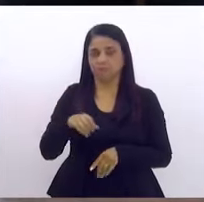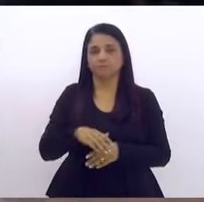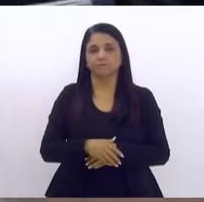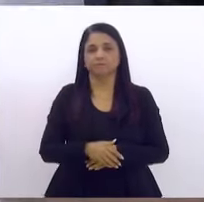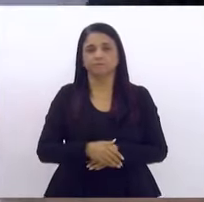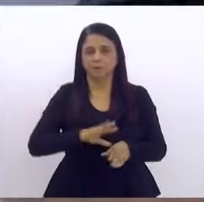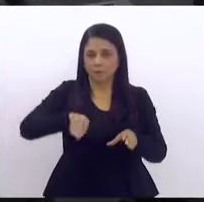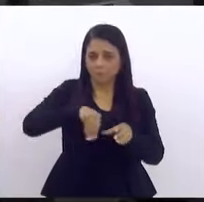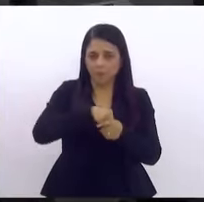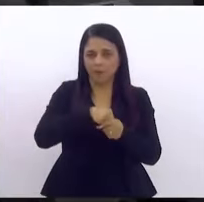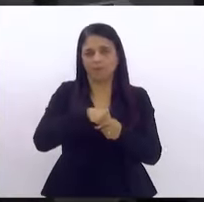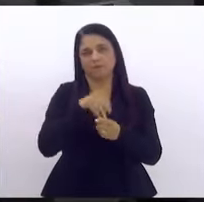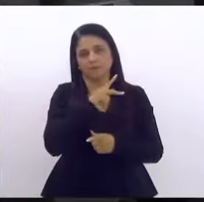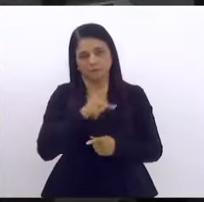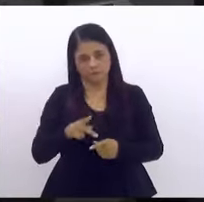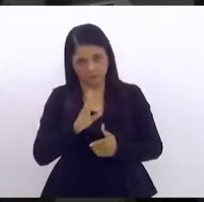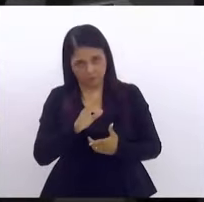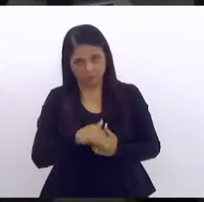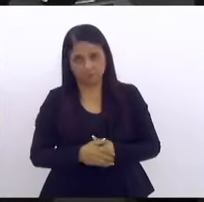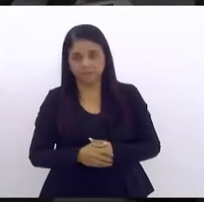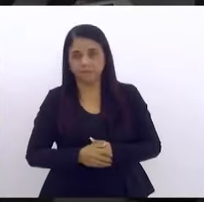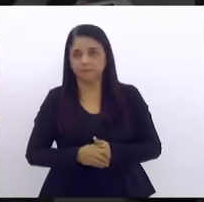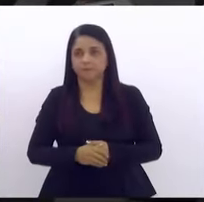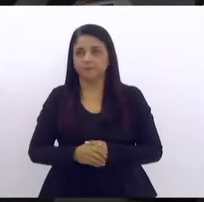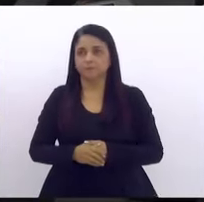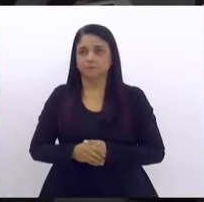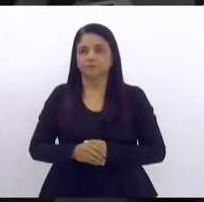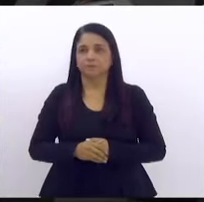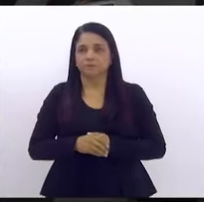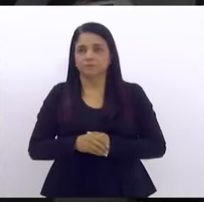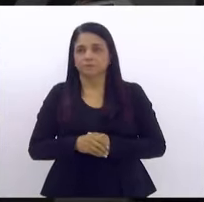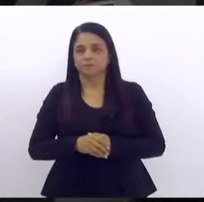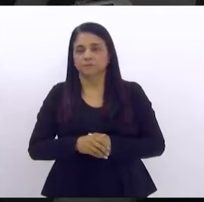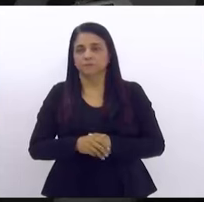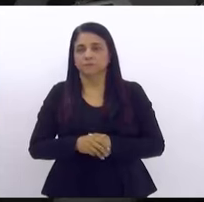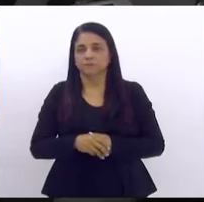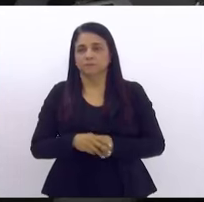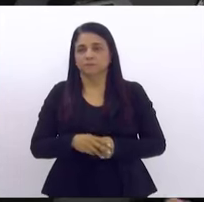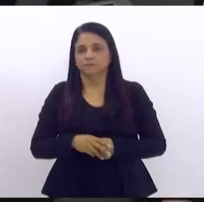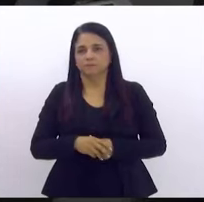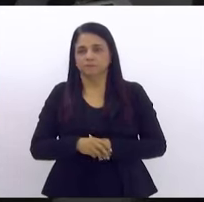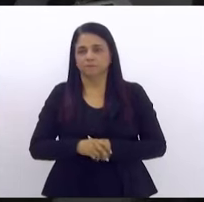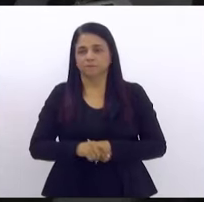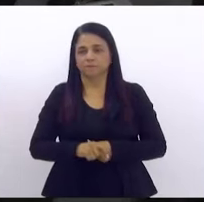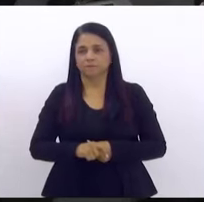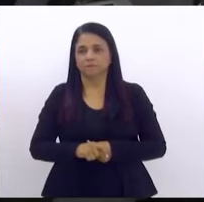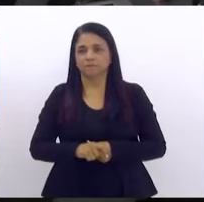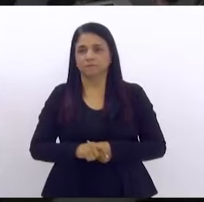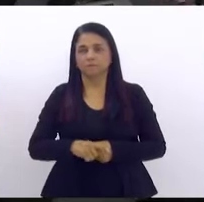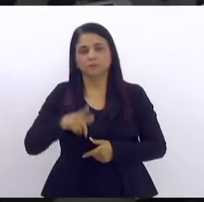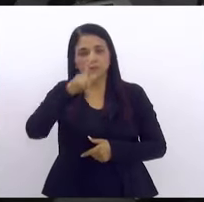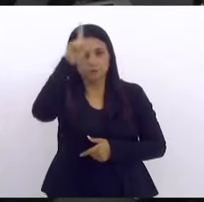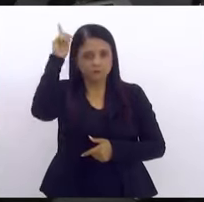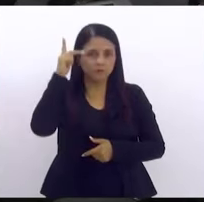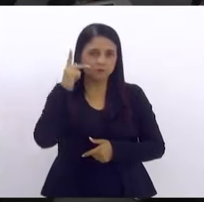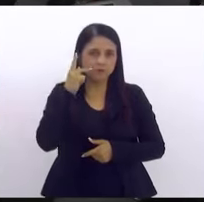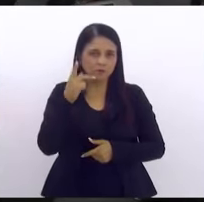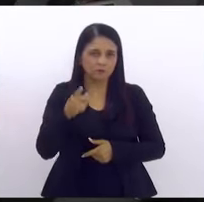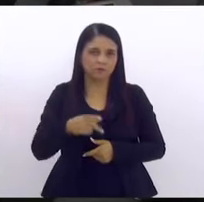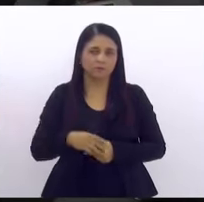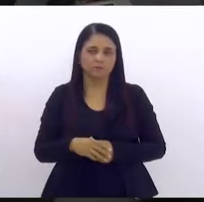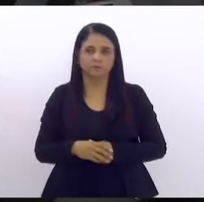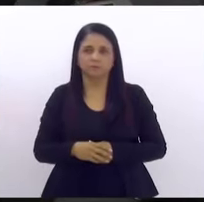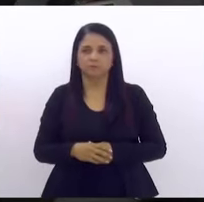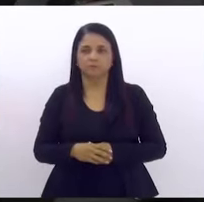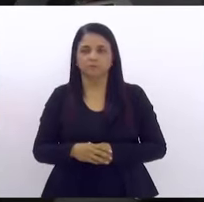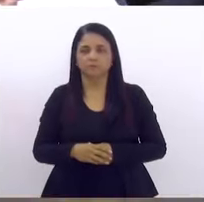Fala com ele ali agora, precisa uma emenda agora. Em cima da hora. Luiz, por favor.